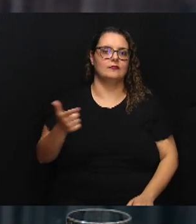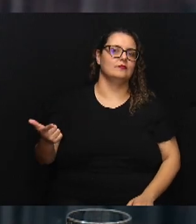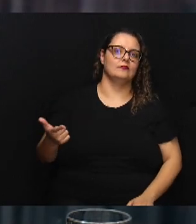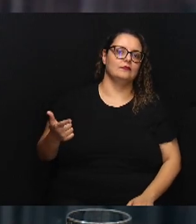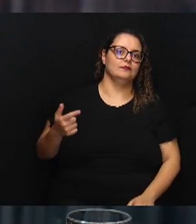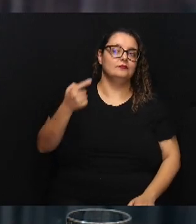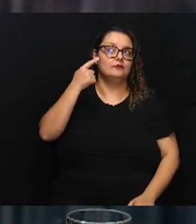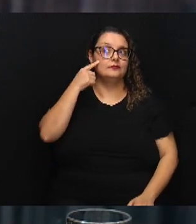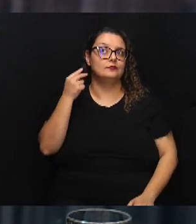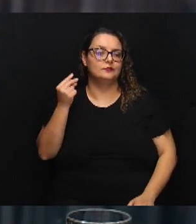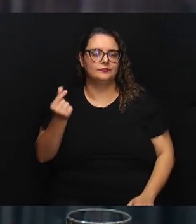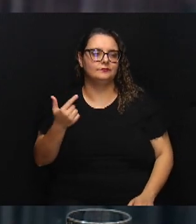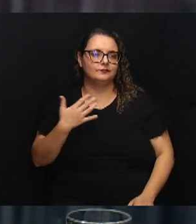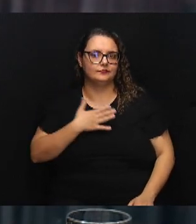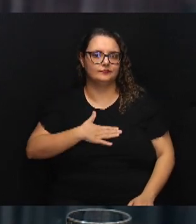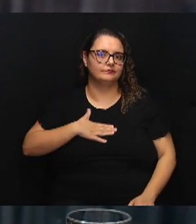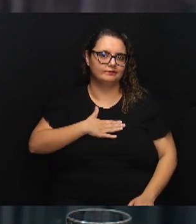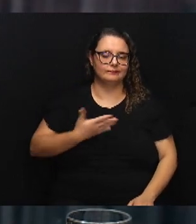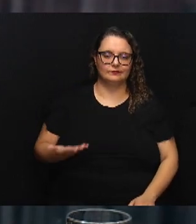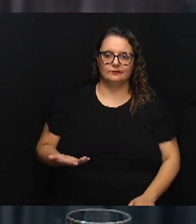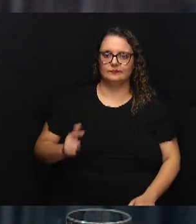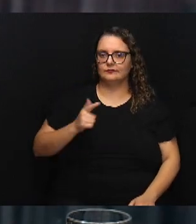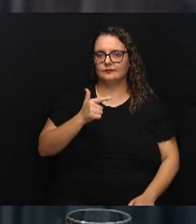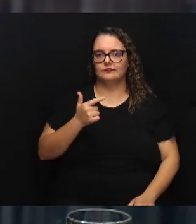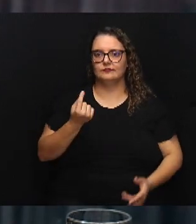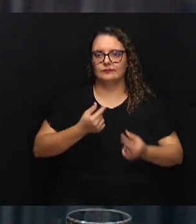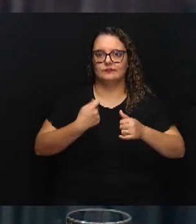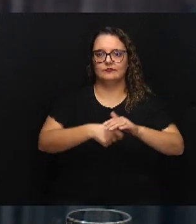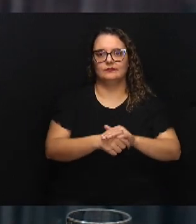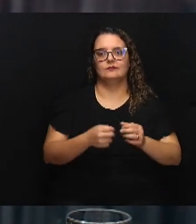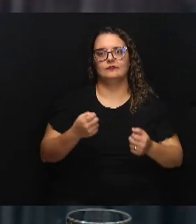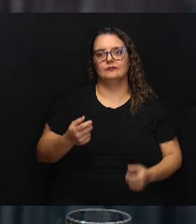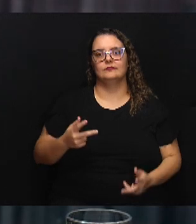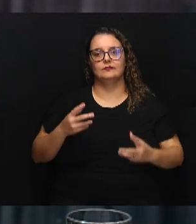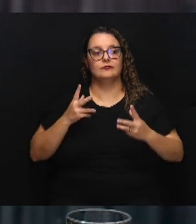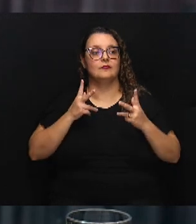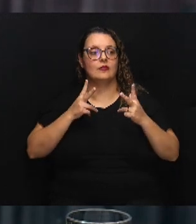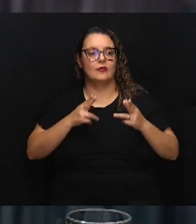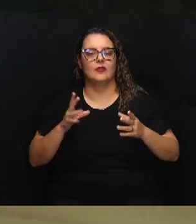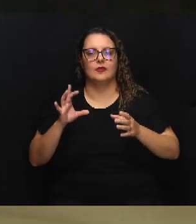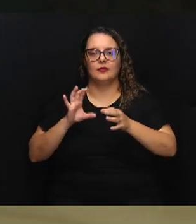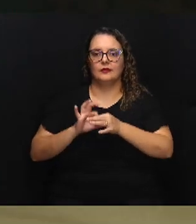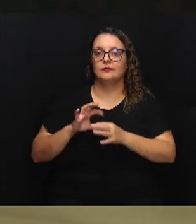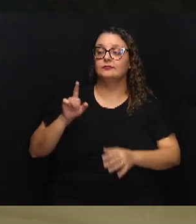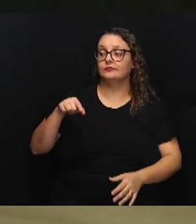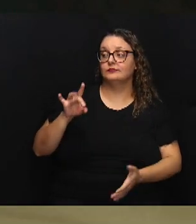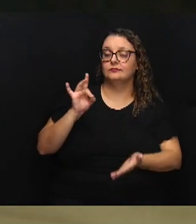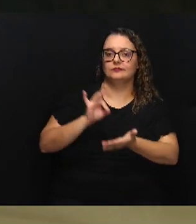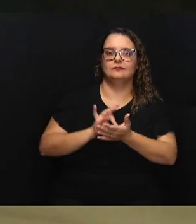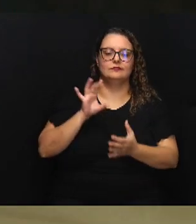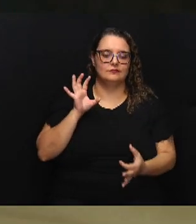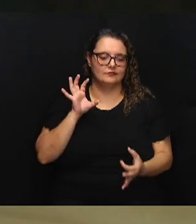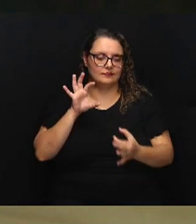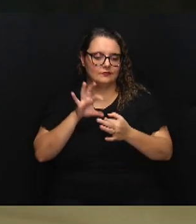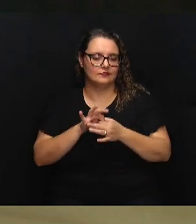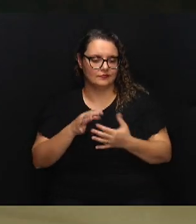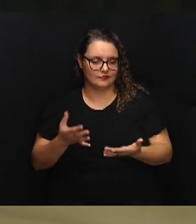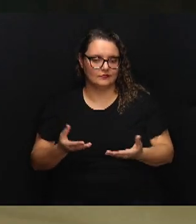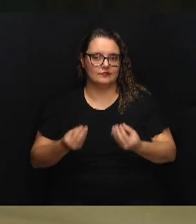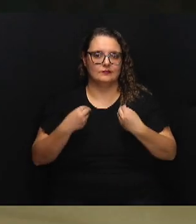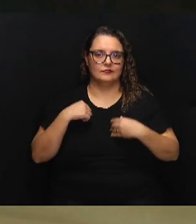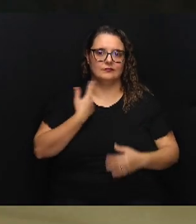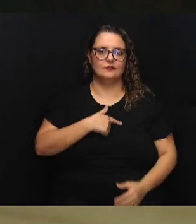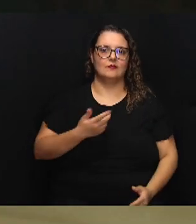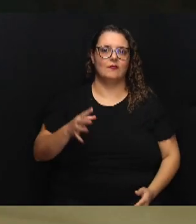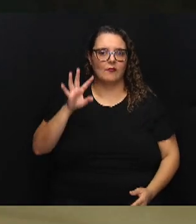lifestyle. Então, não é quanto vai investir, sim aonde você se conecta. É verdade. E essa conexão traz pra gente,